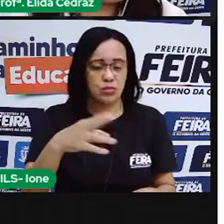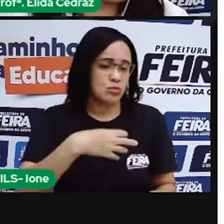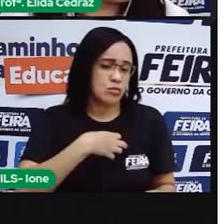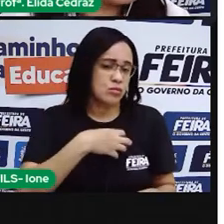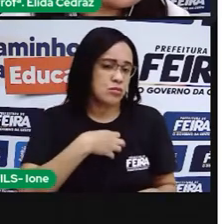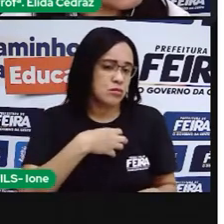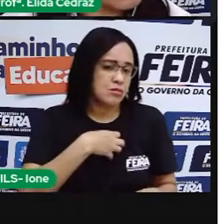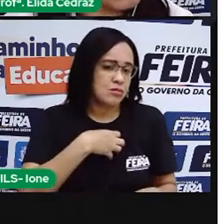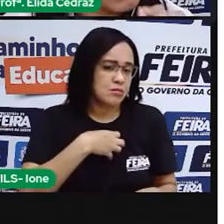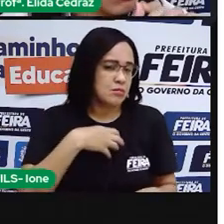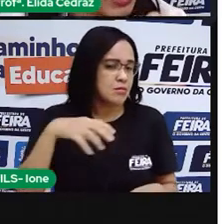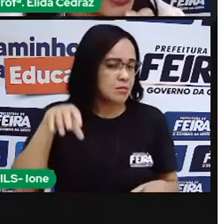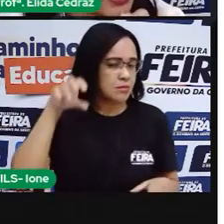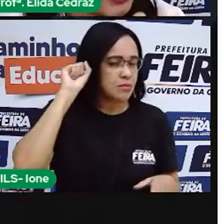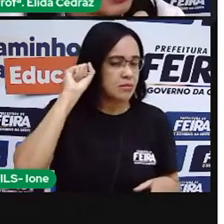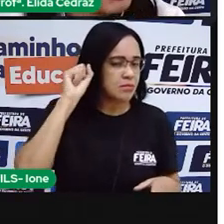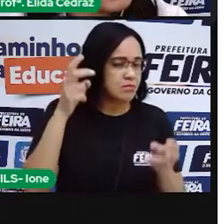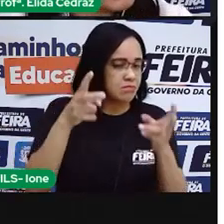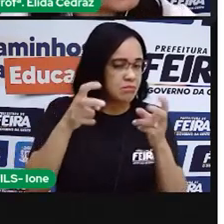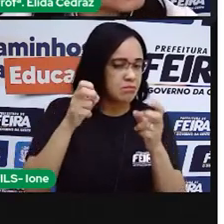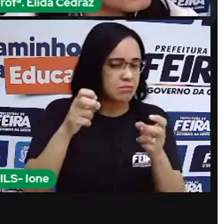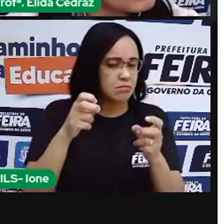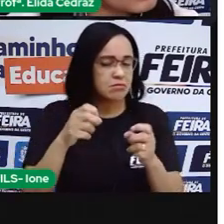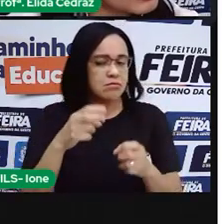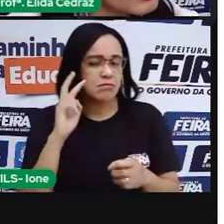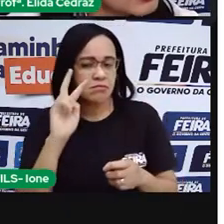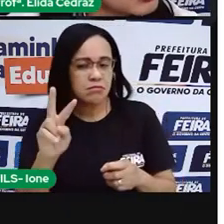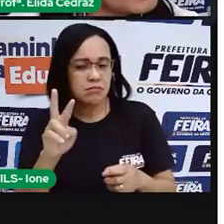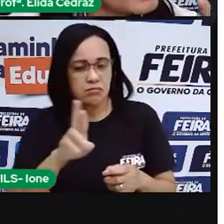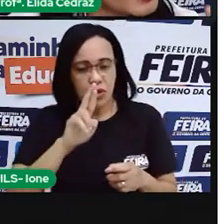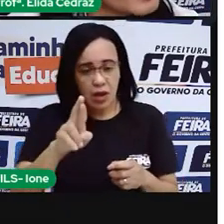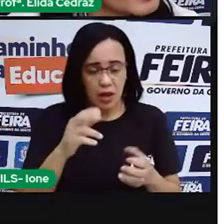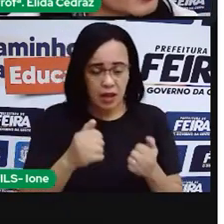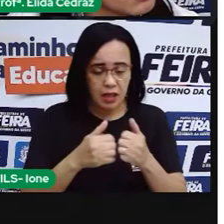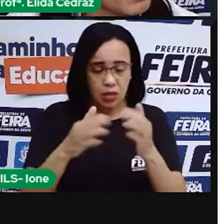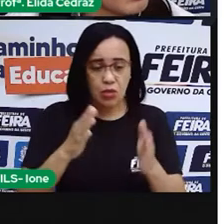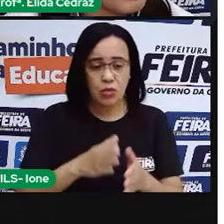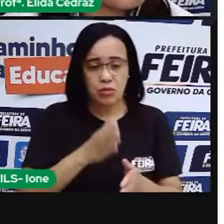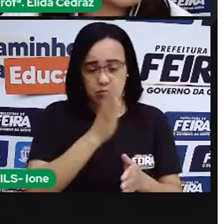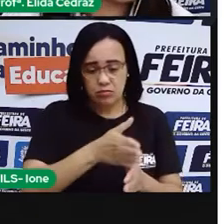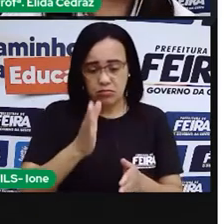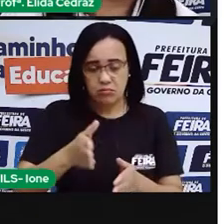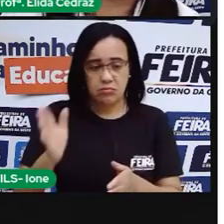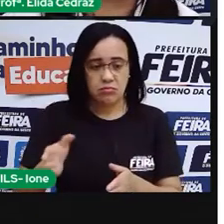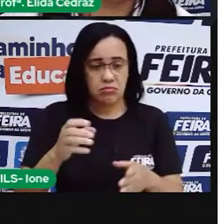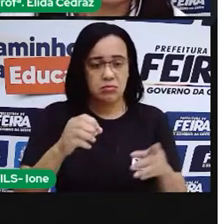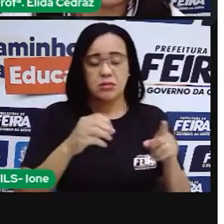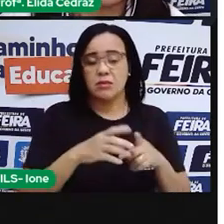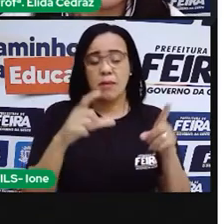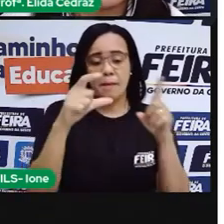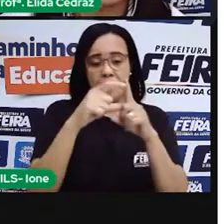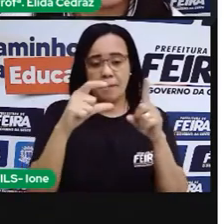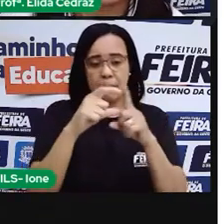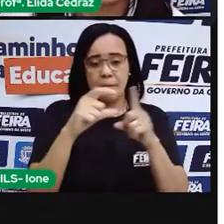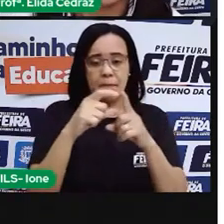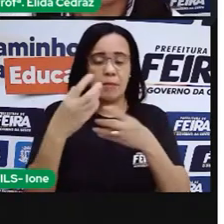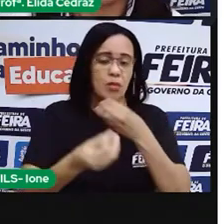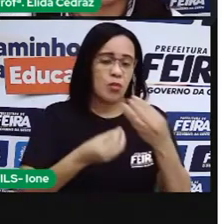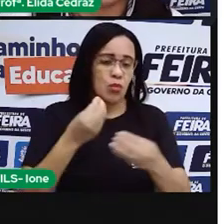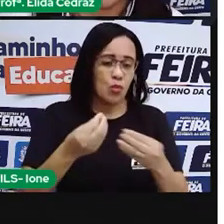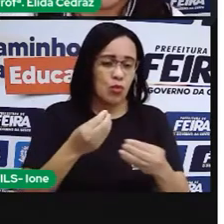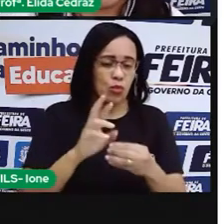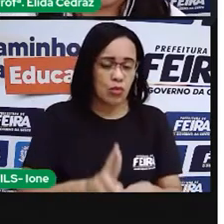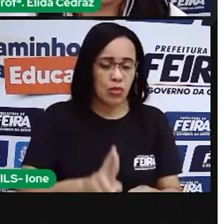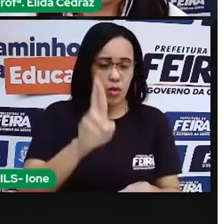R no início das sílabas, no início dessas palavras, e o R tem um